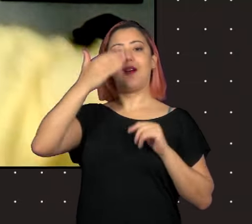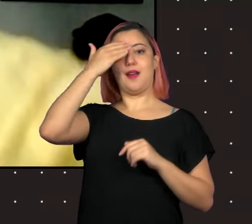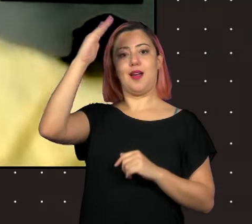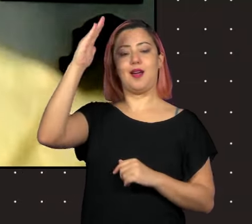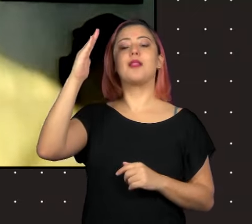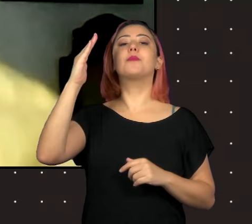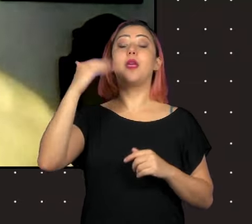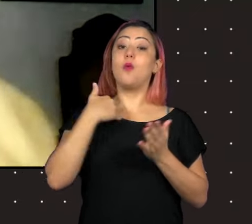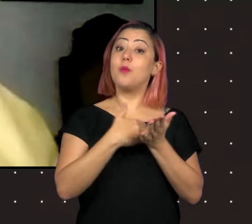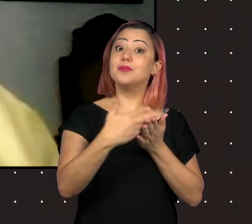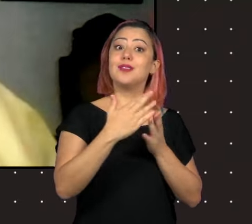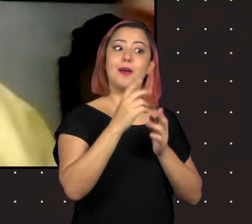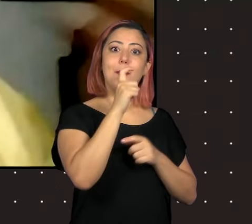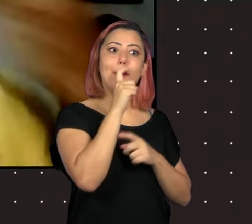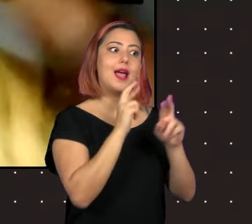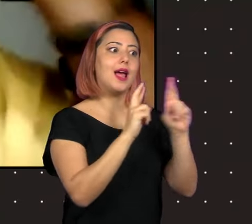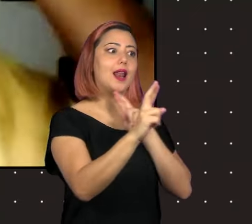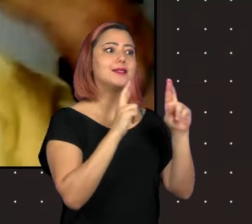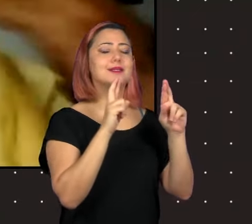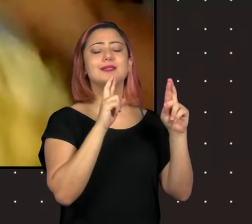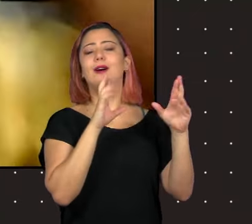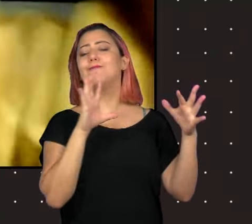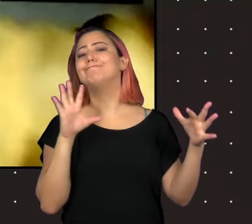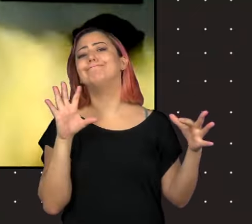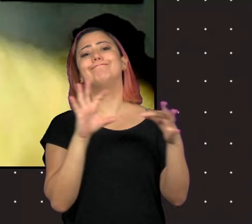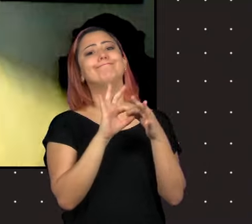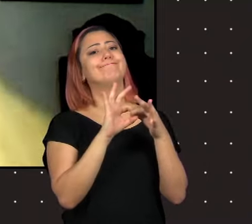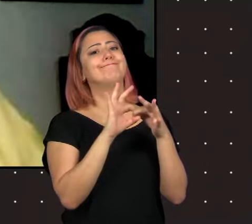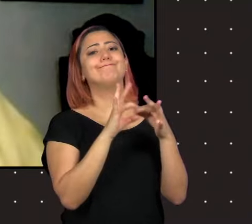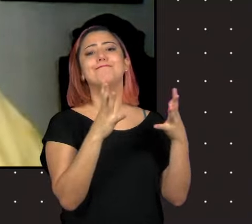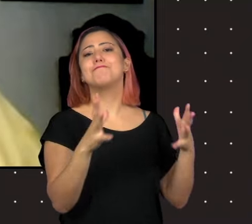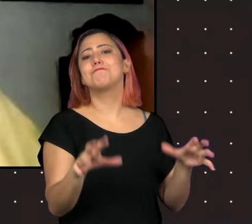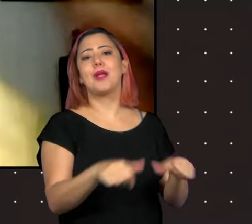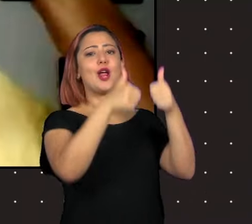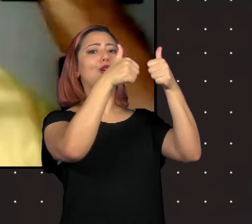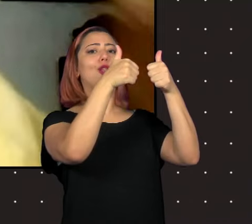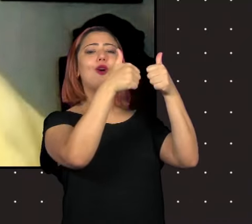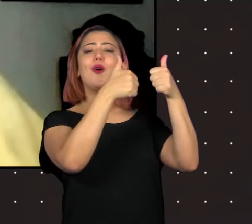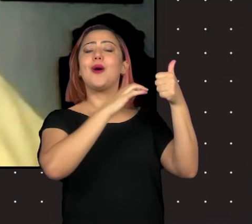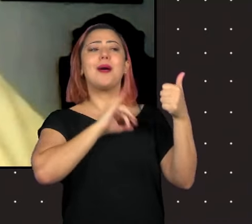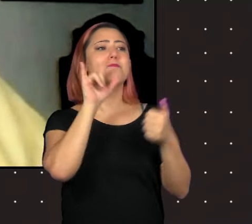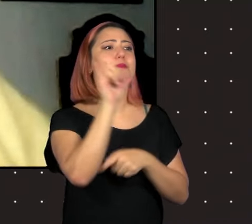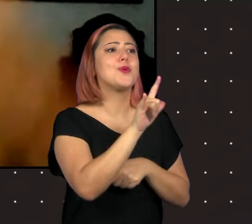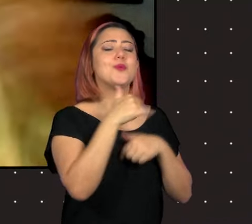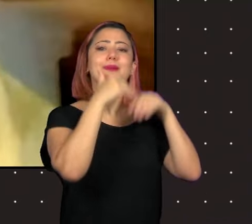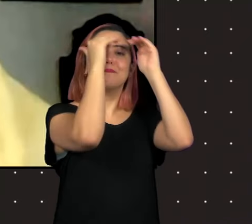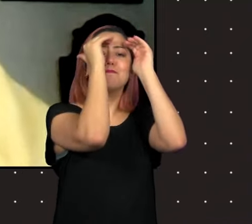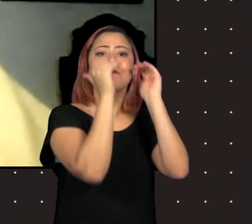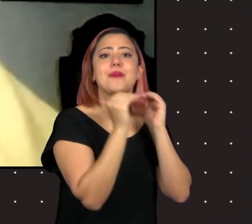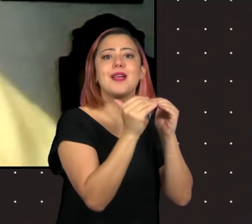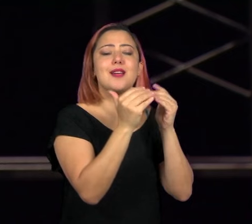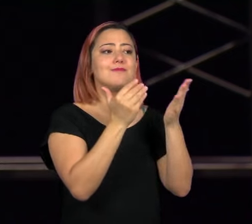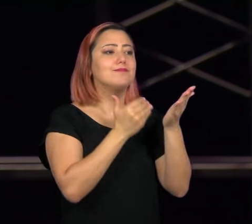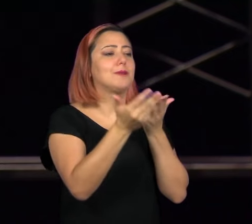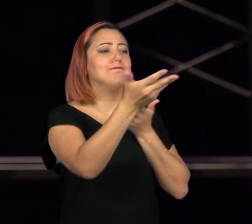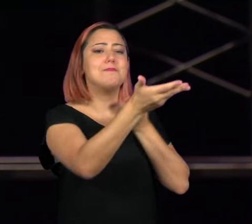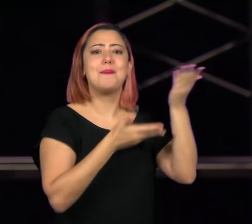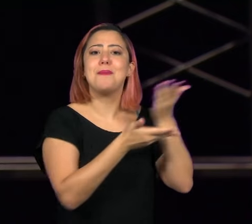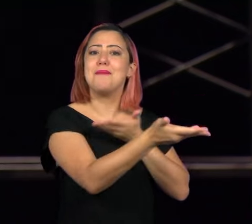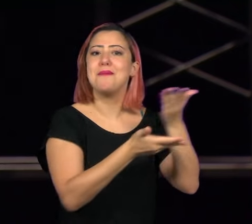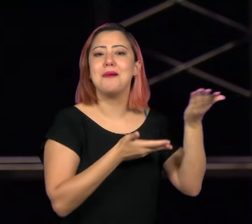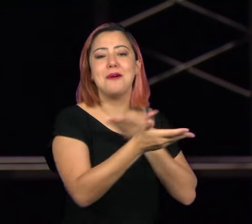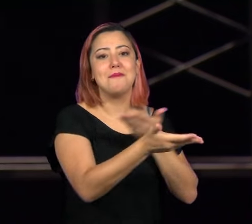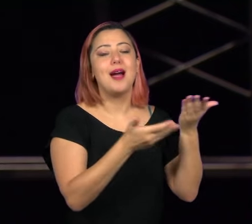Me relacionei melhor com ele. Voltei cheio de amor por ele, de respeito, entendendo quem